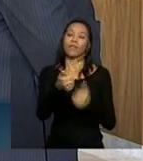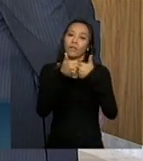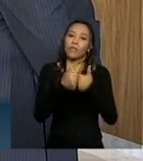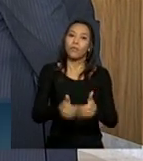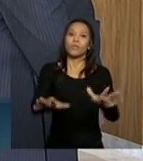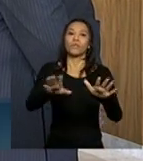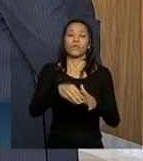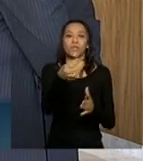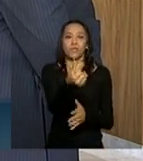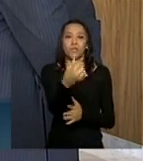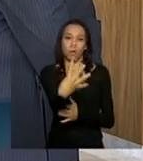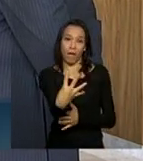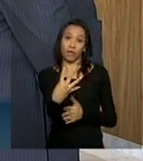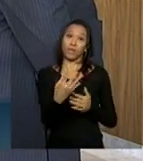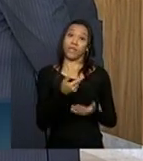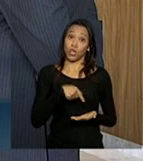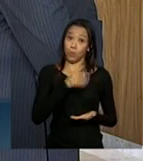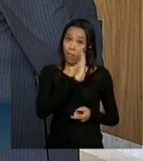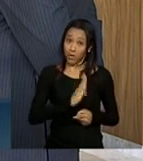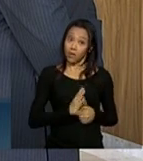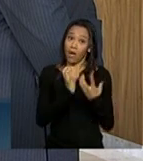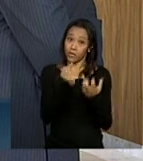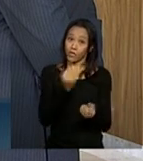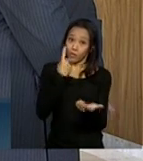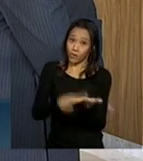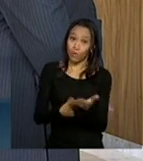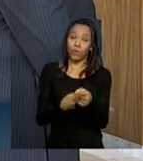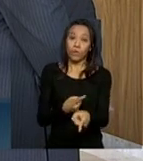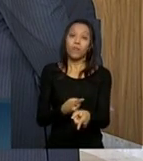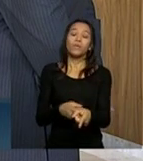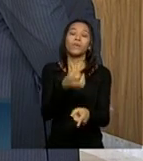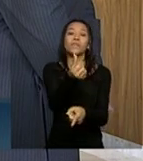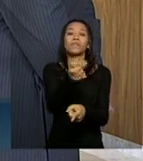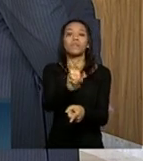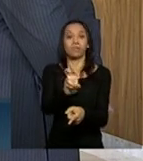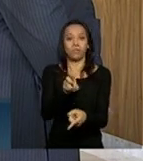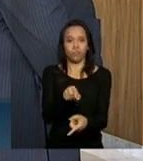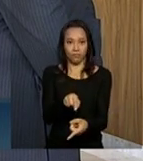Brasil aderiu à Convenção em 1965.